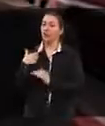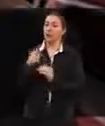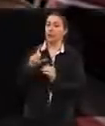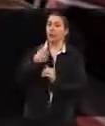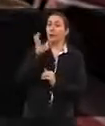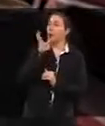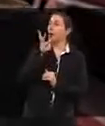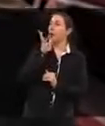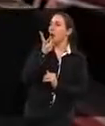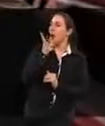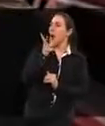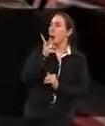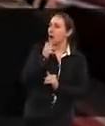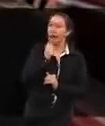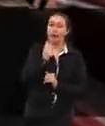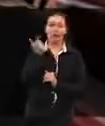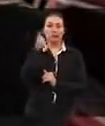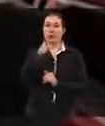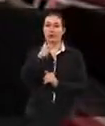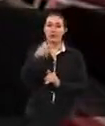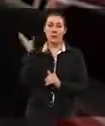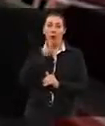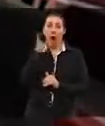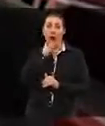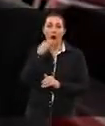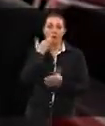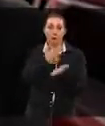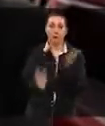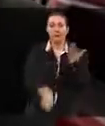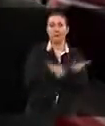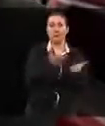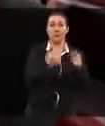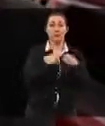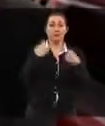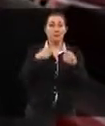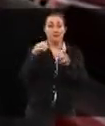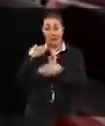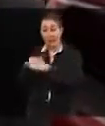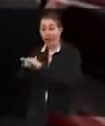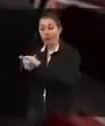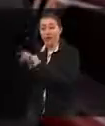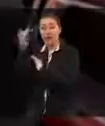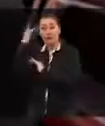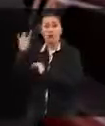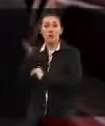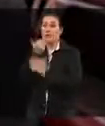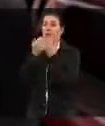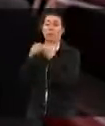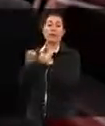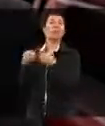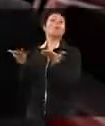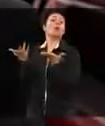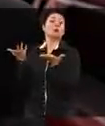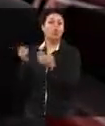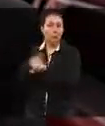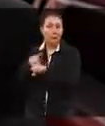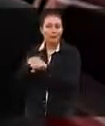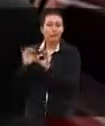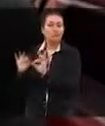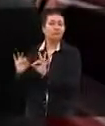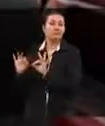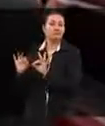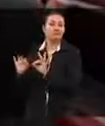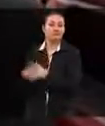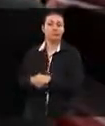mais lento, ele não vai acelerar esse processo de perda de peso, porque ele tem que estocar, porque ele não sabe quando que ele vai receber um alimento